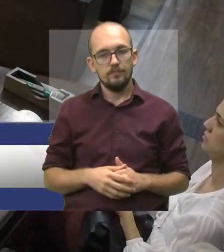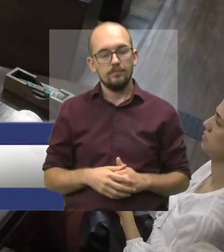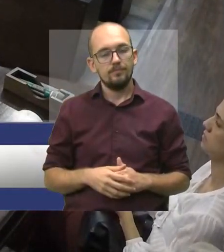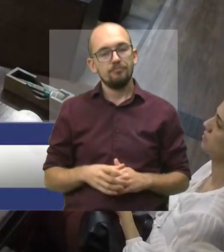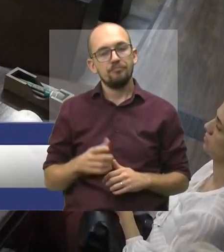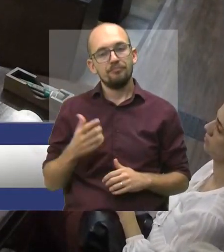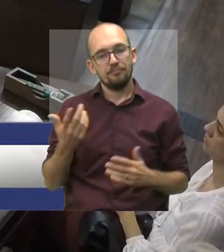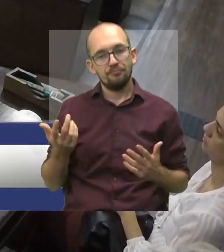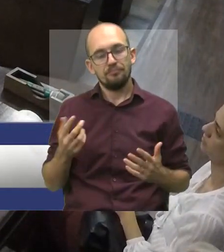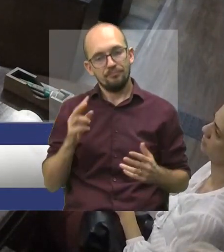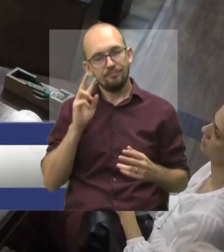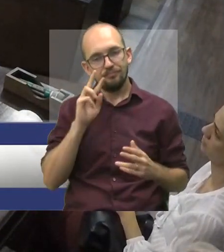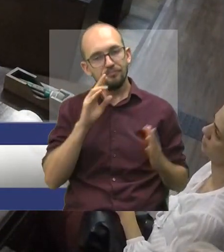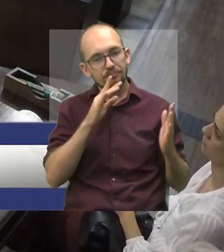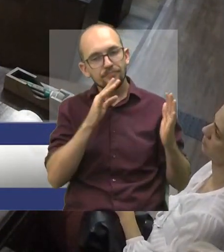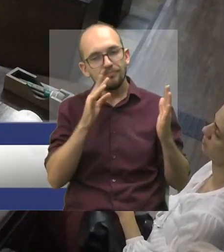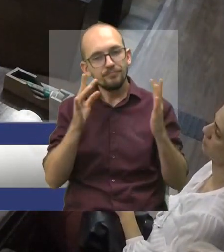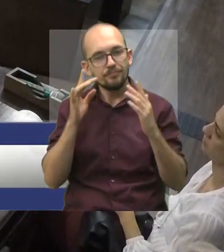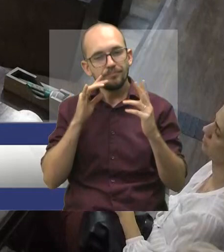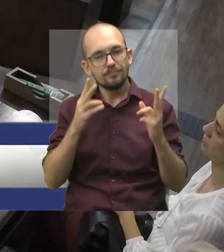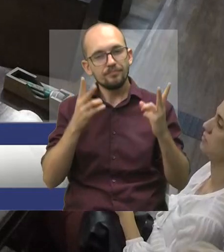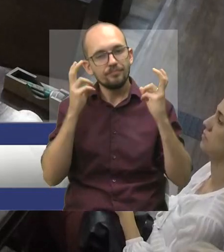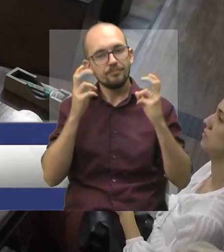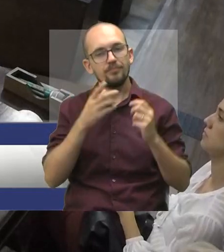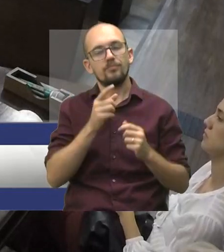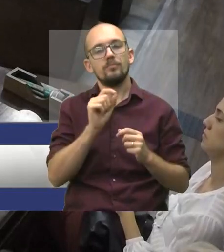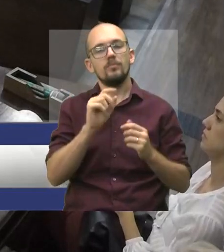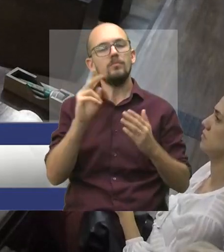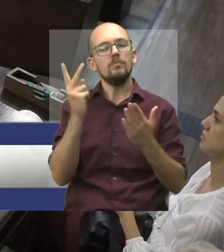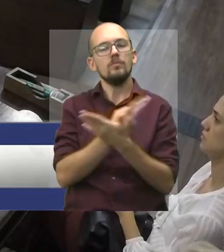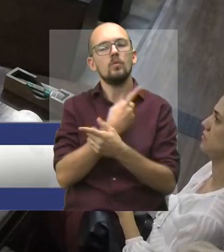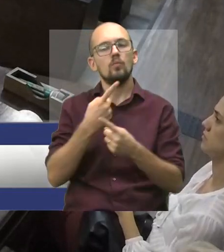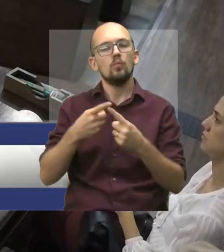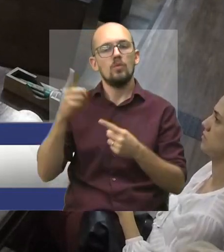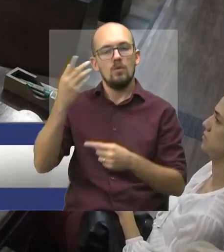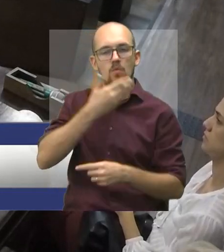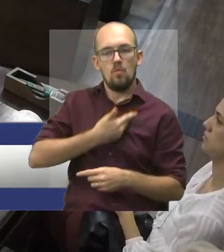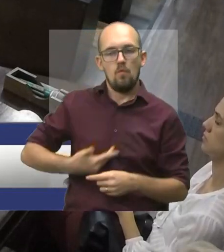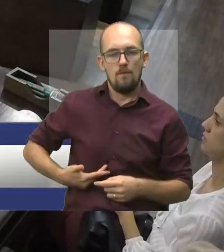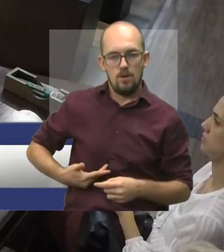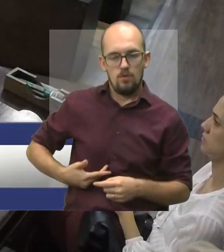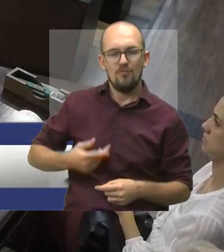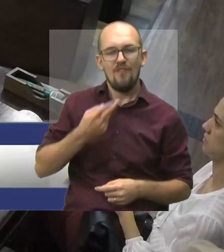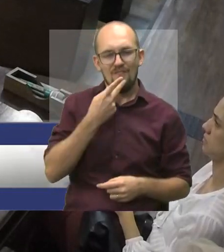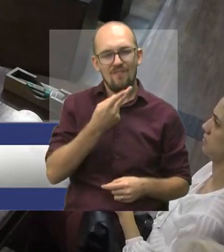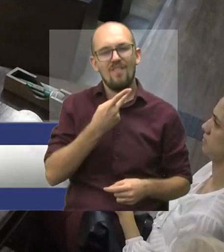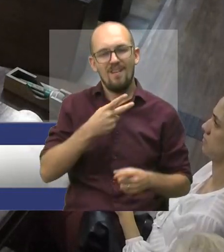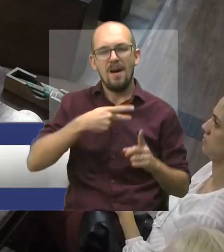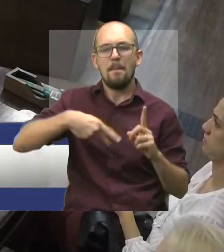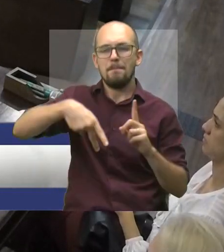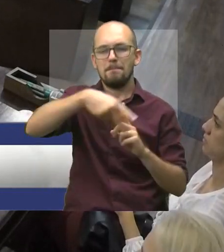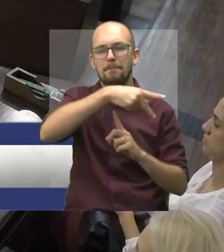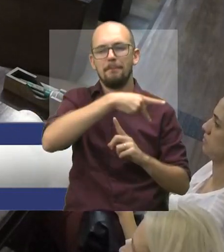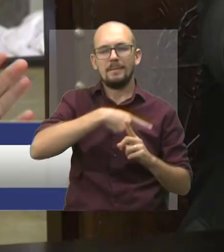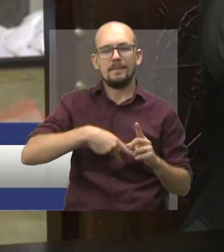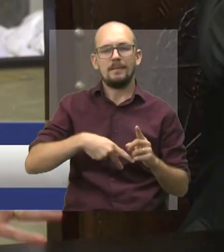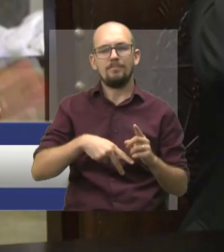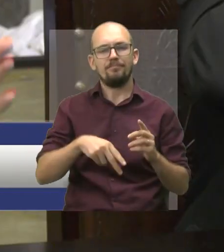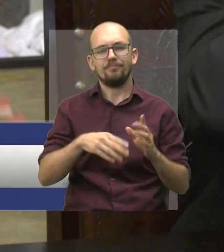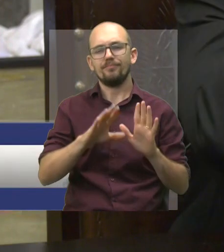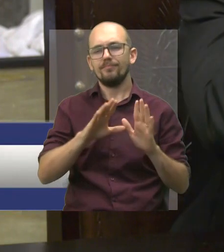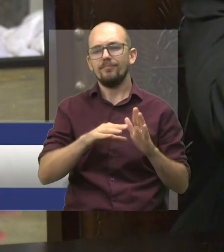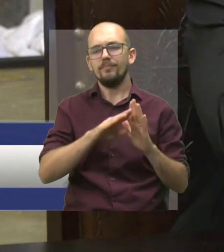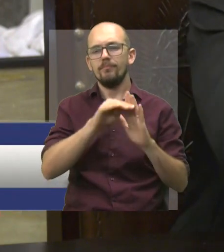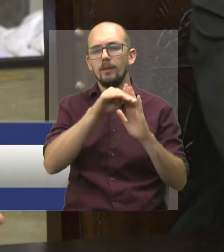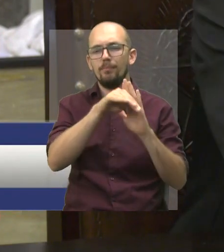Deu para notar que tudo isso está acontecendo porque o governo fala que a Previdência é deficitária, né? Tudo isso